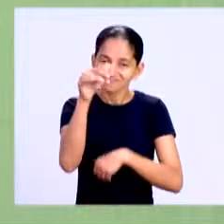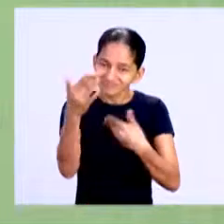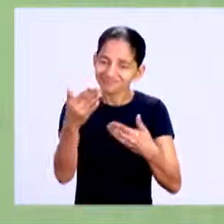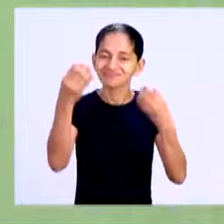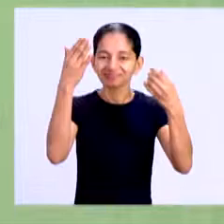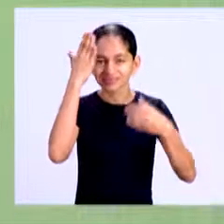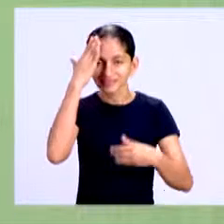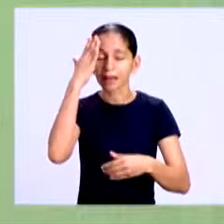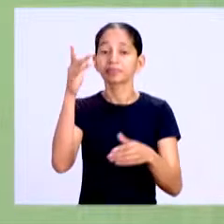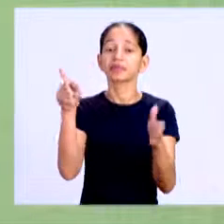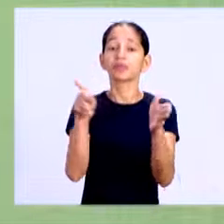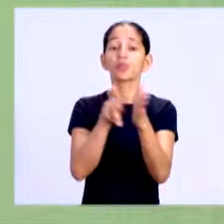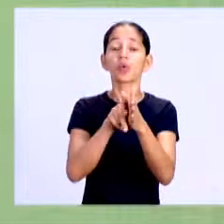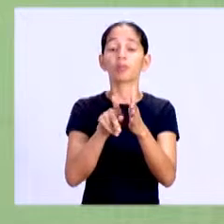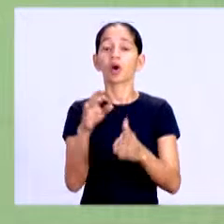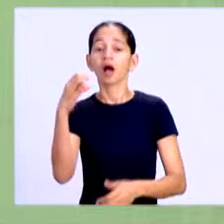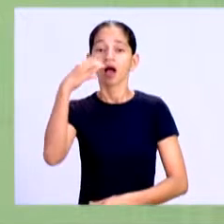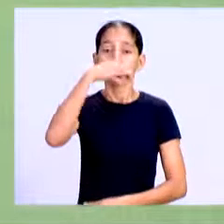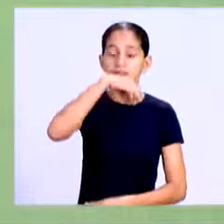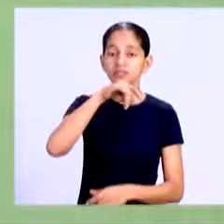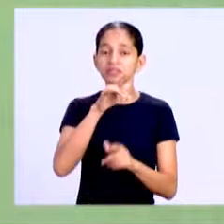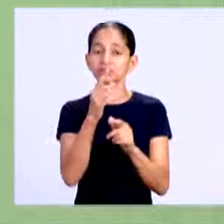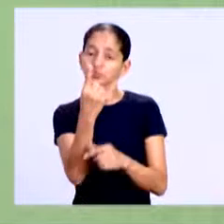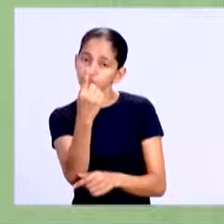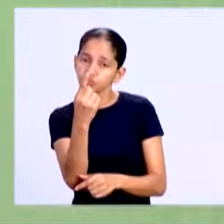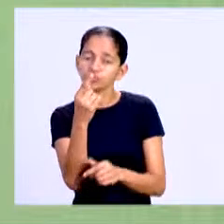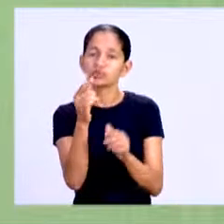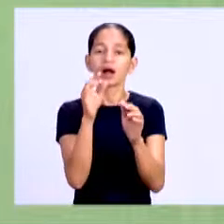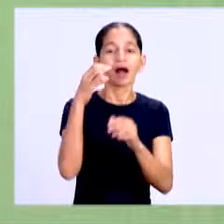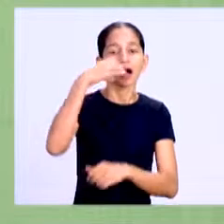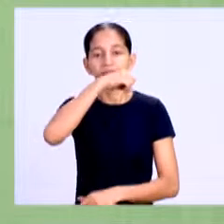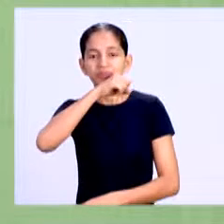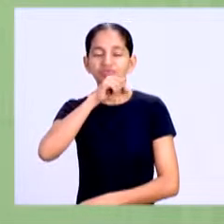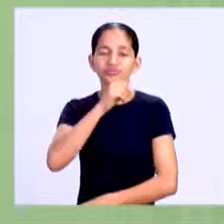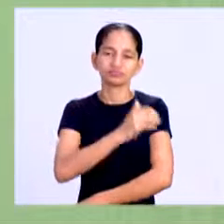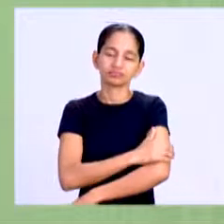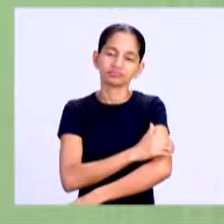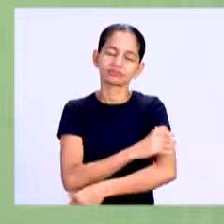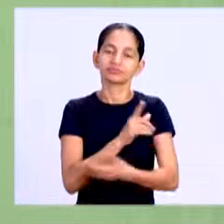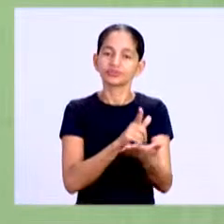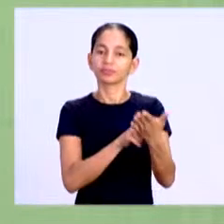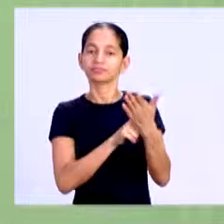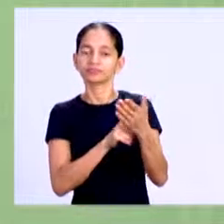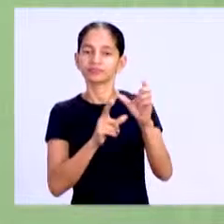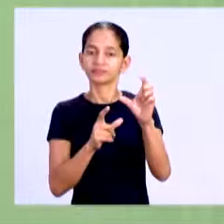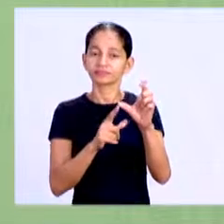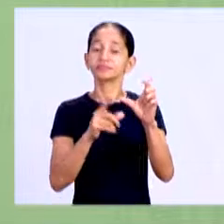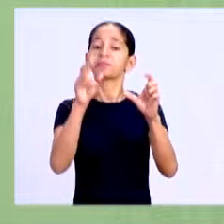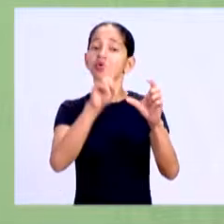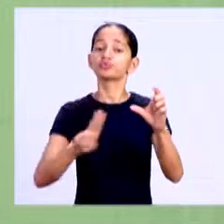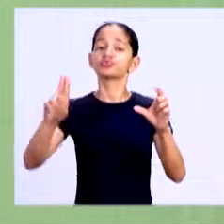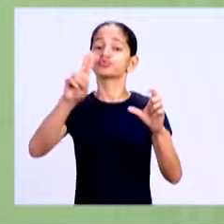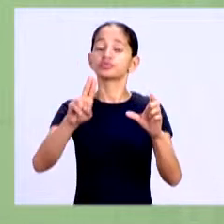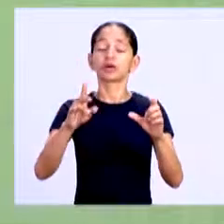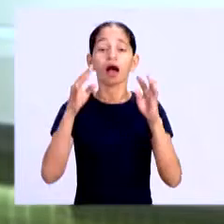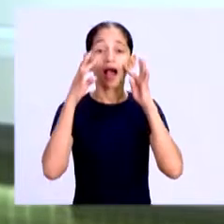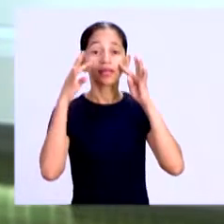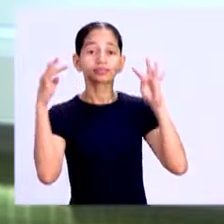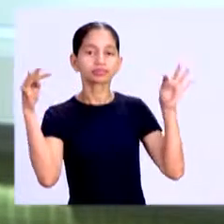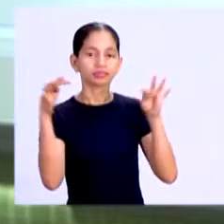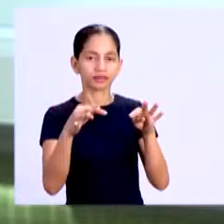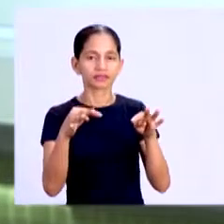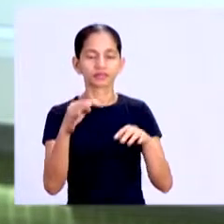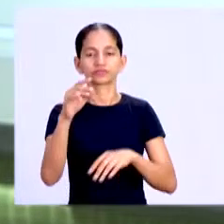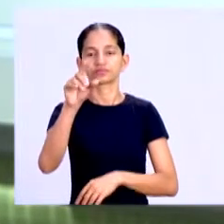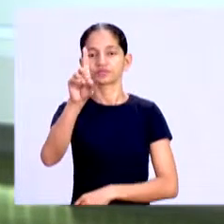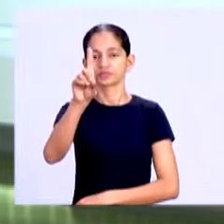aparelhos digitais e os semidigitais que podem ser utilizados pelo cuidador. Atenção para esses aparelhos